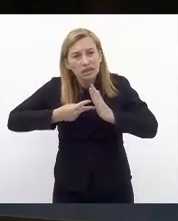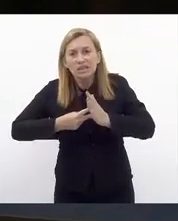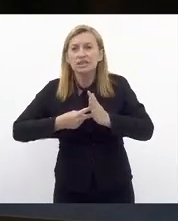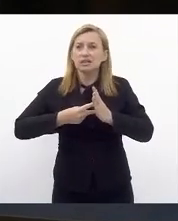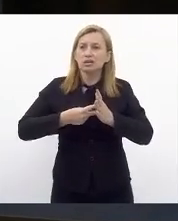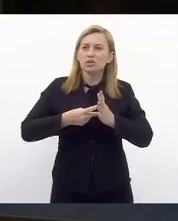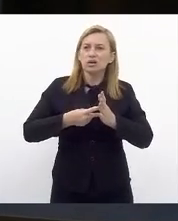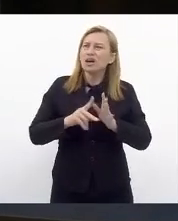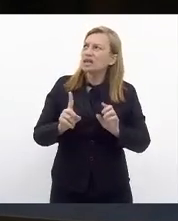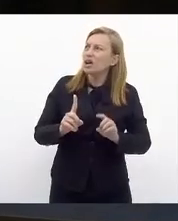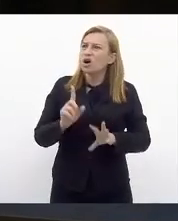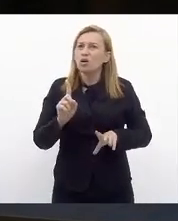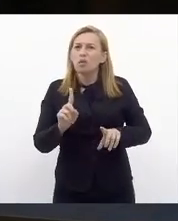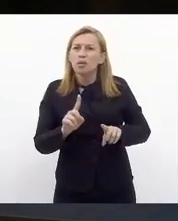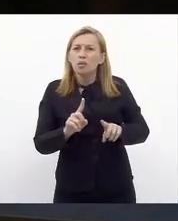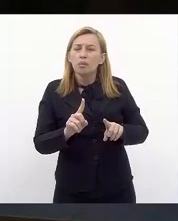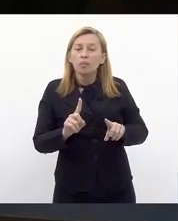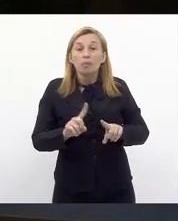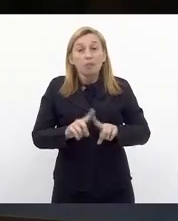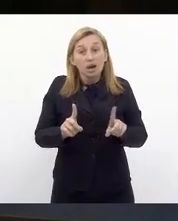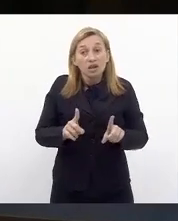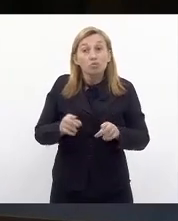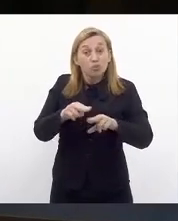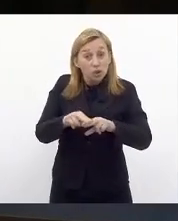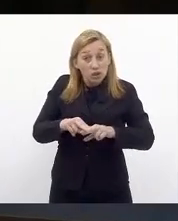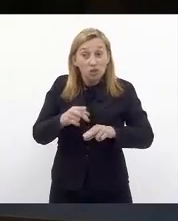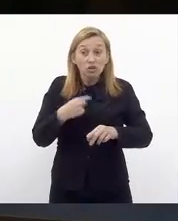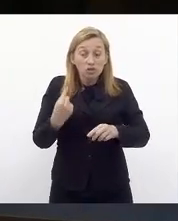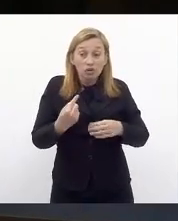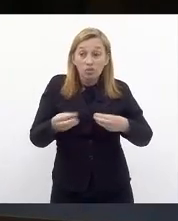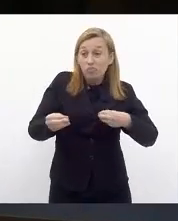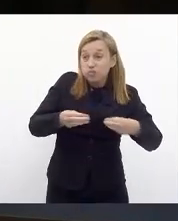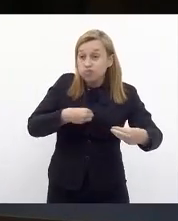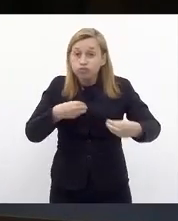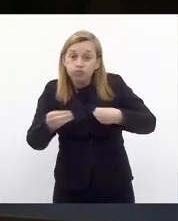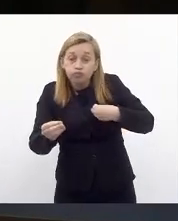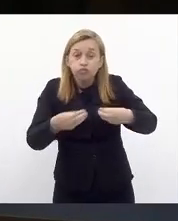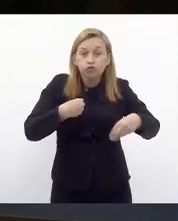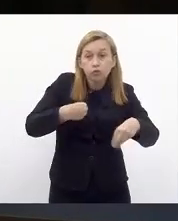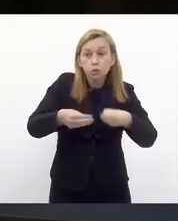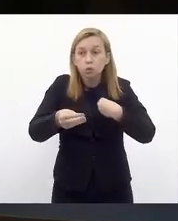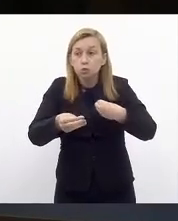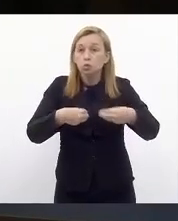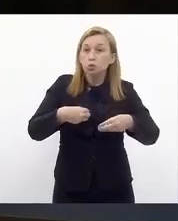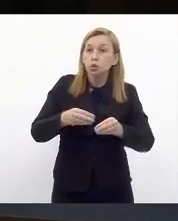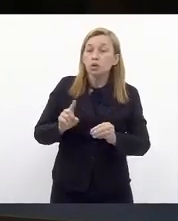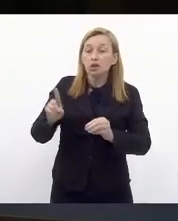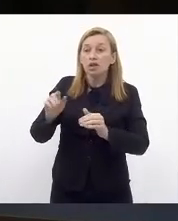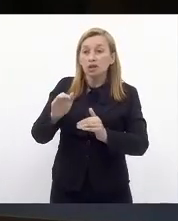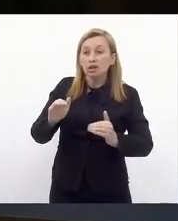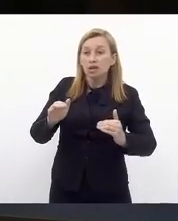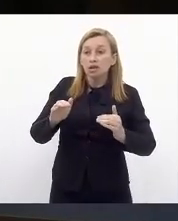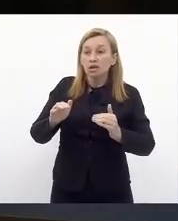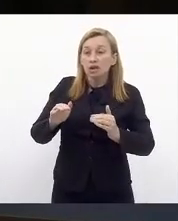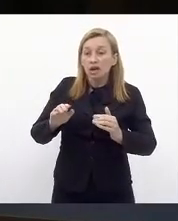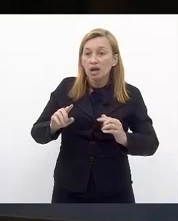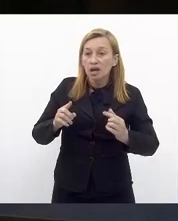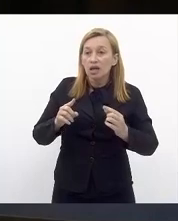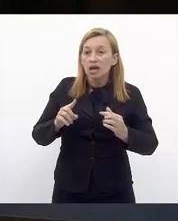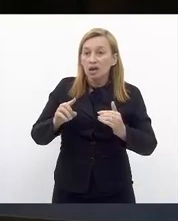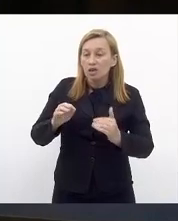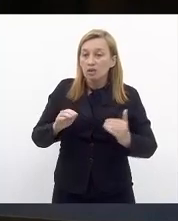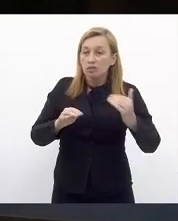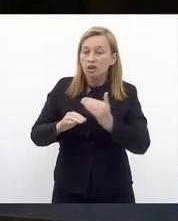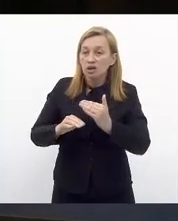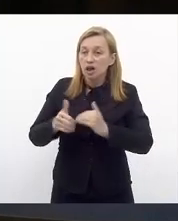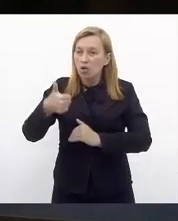ah não mas é isso que nós se por isso está sendo flexibilizado que ele se submete a 181 e